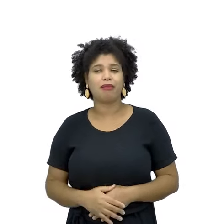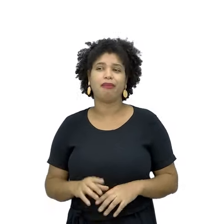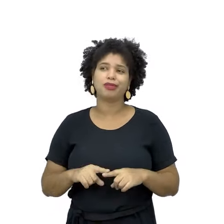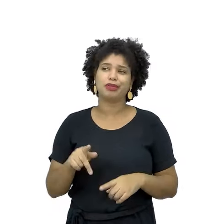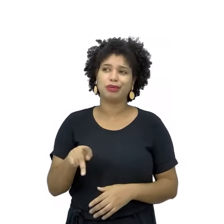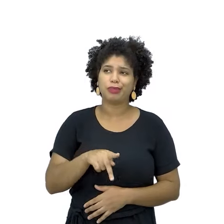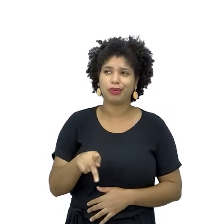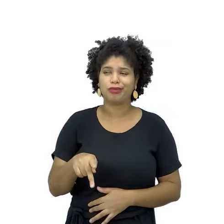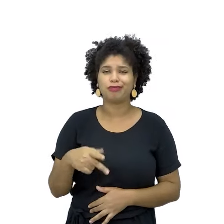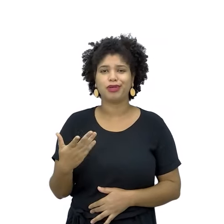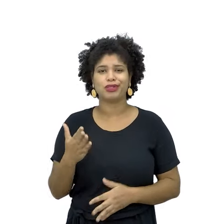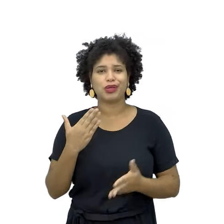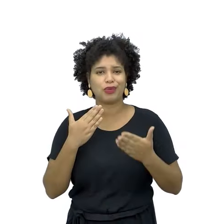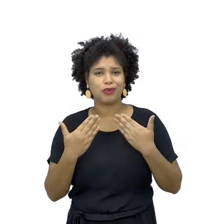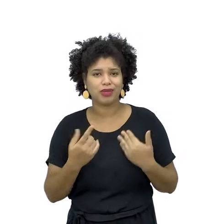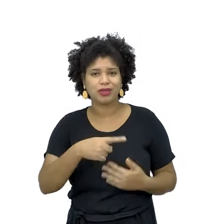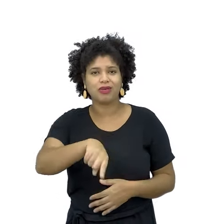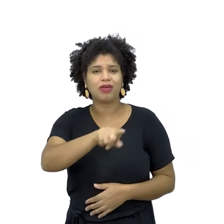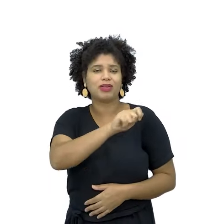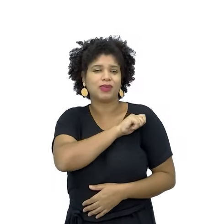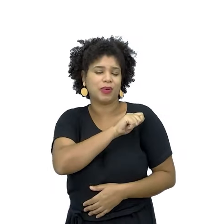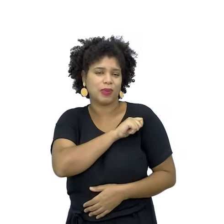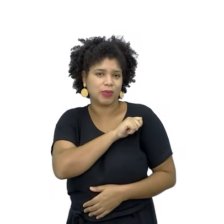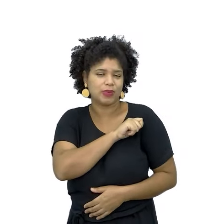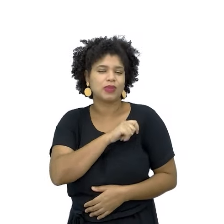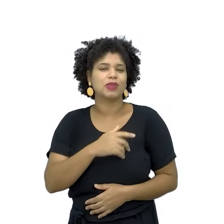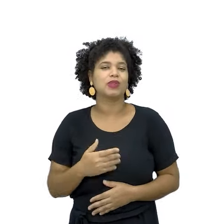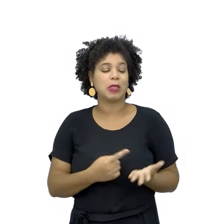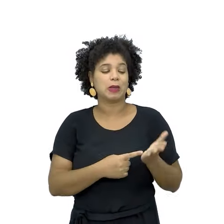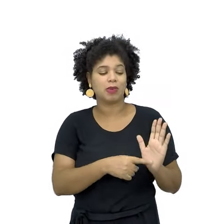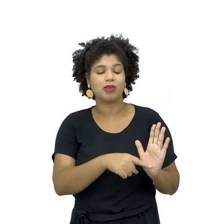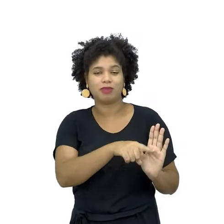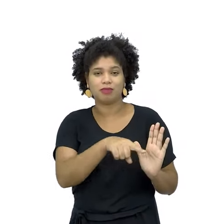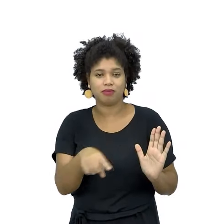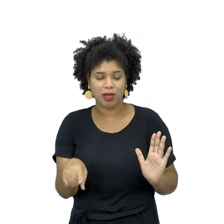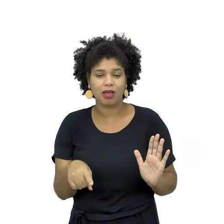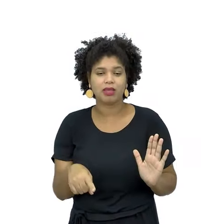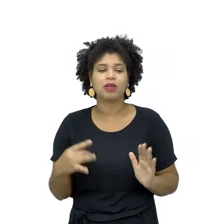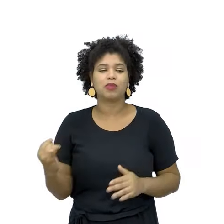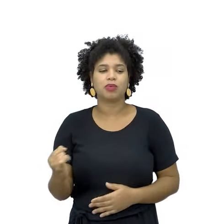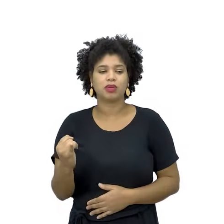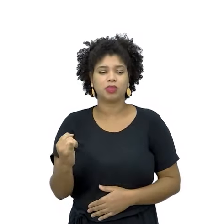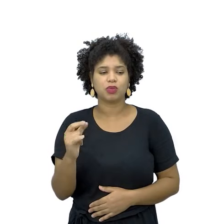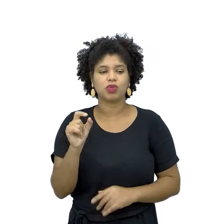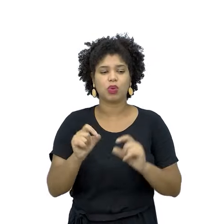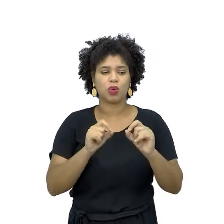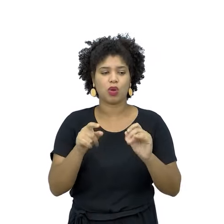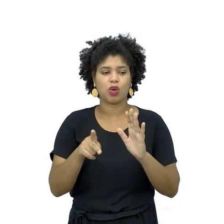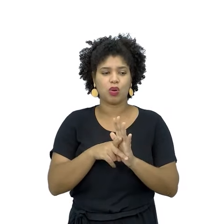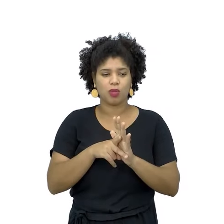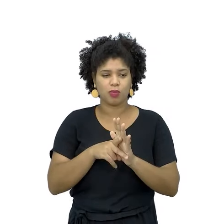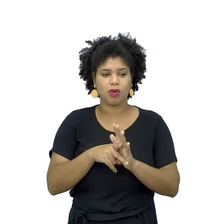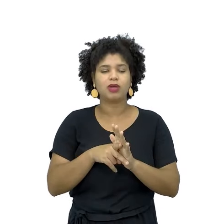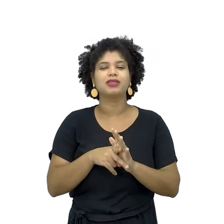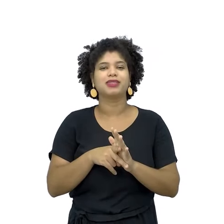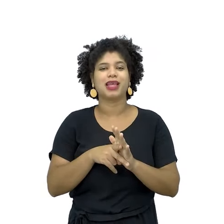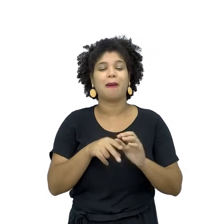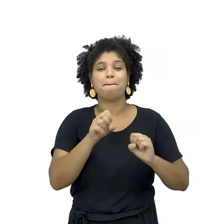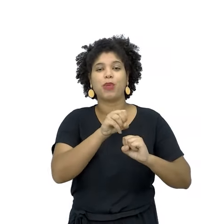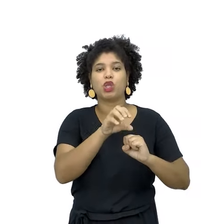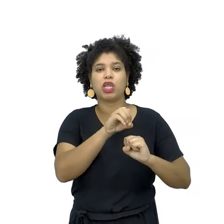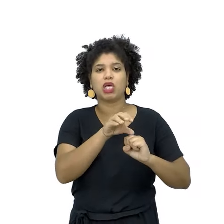professor, converse com os estudantes, mostre para eles a importância das propriedades da